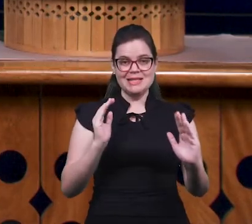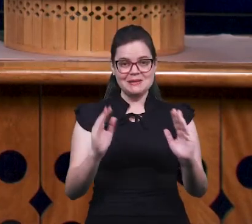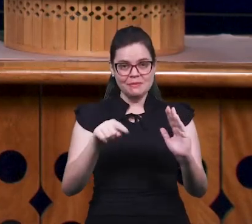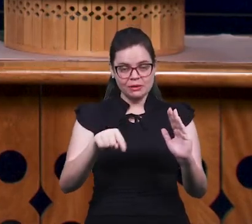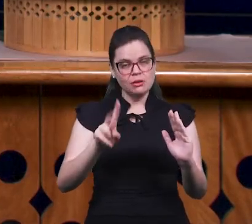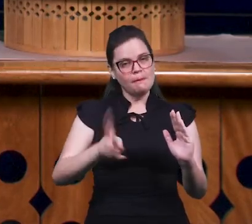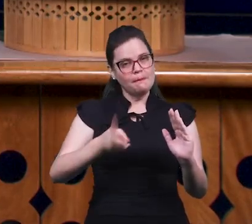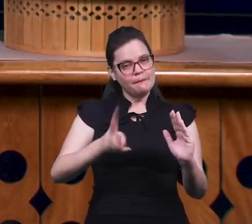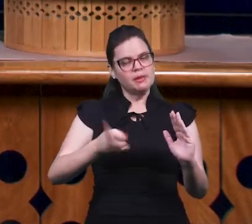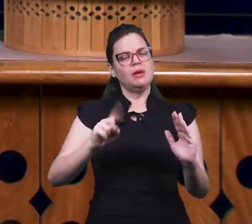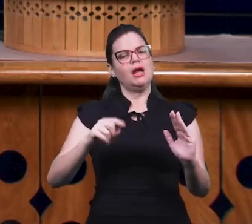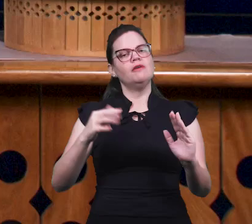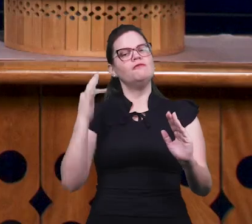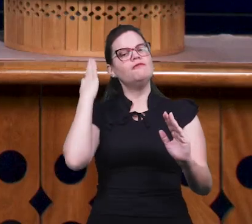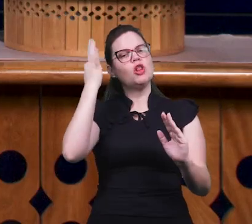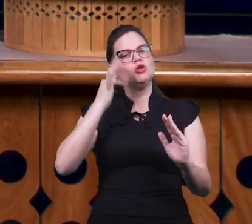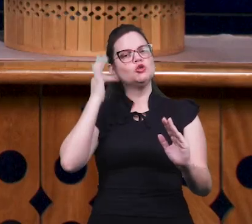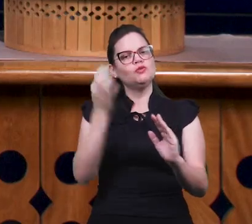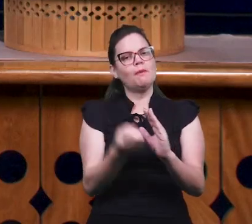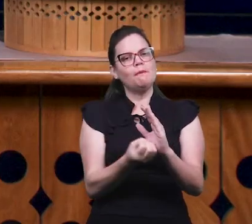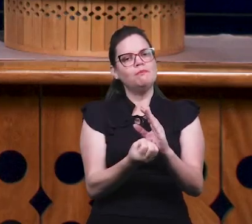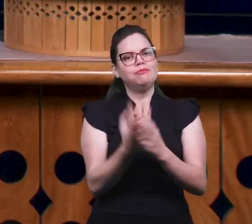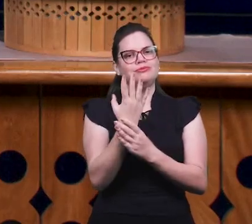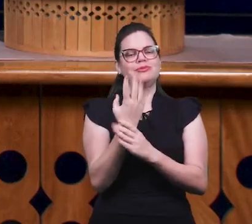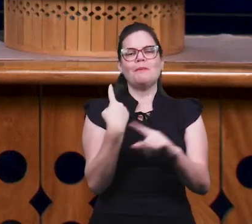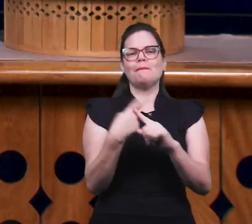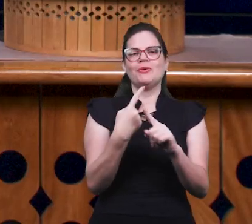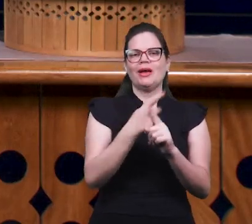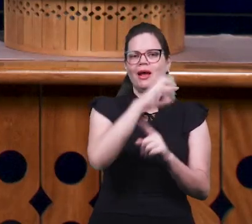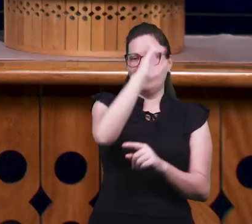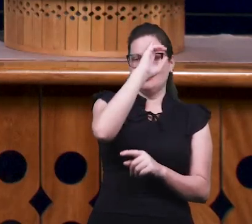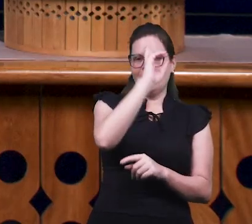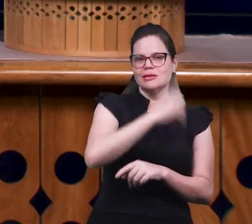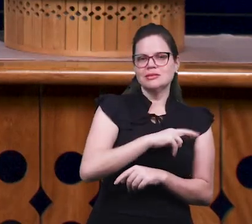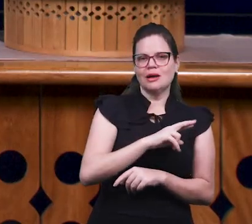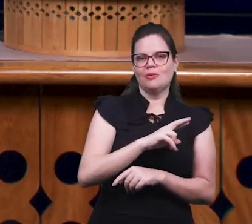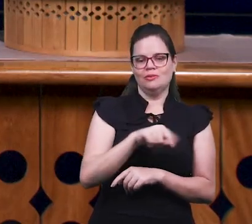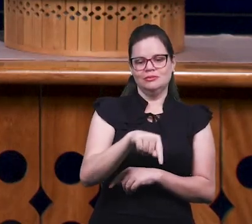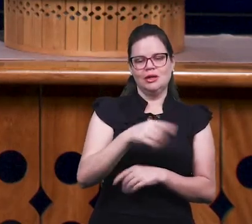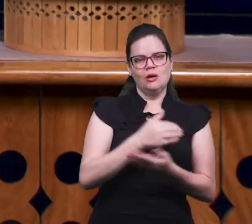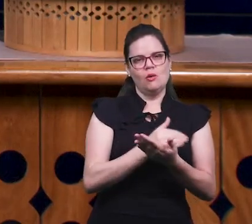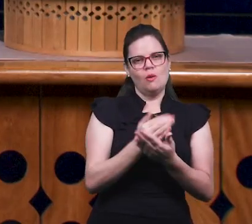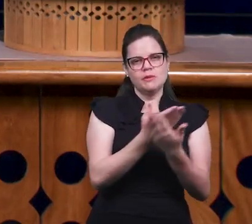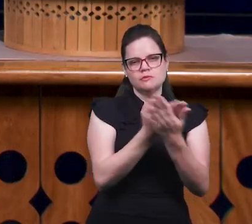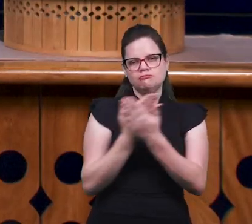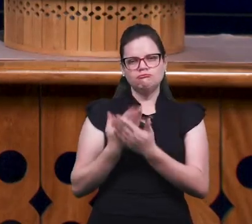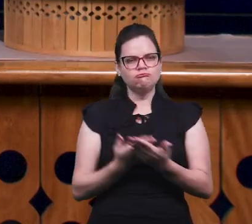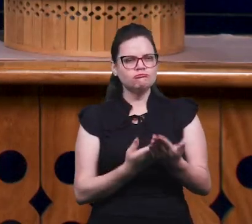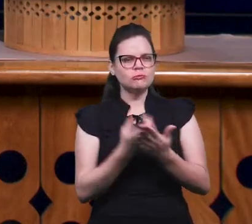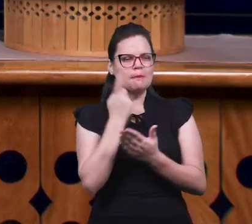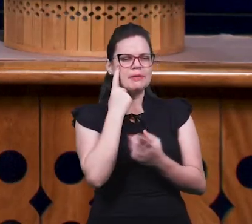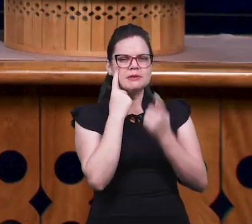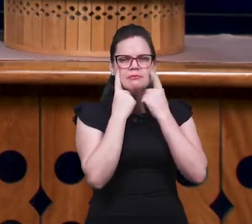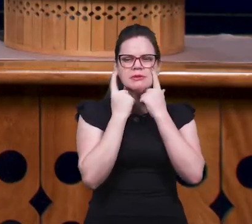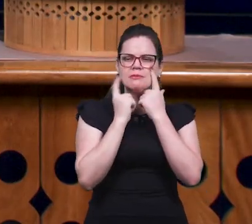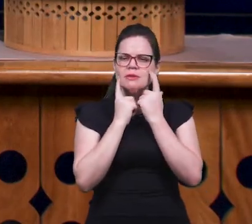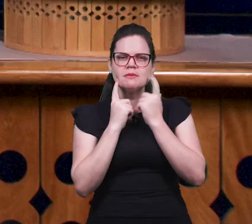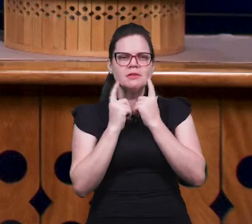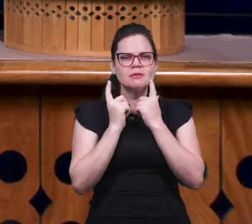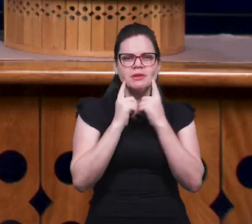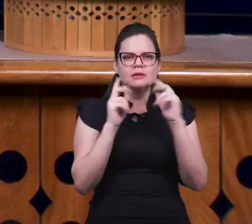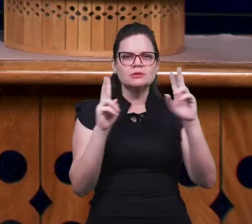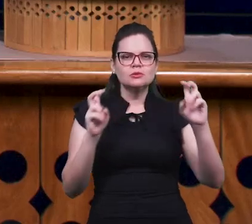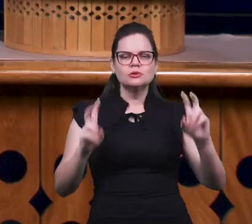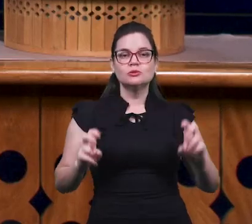e nós também combatemos. Não que somos contra a filosofia, contra a sabedoria, mas não podemos deixar isso atrapalhar a